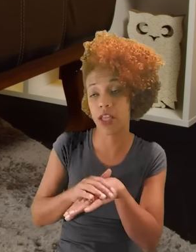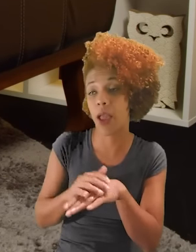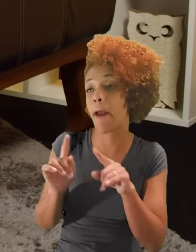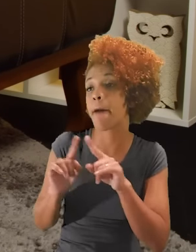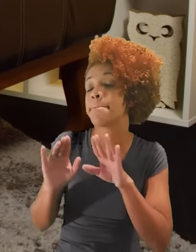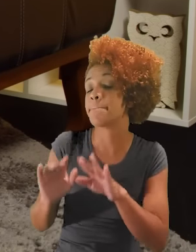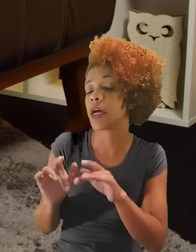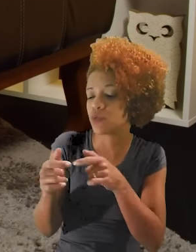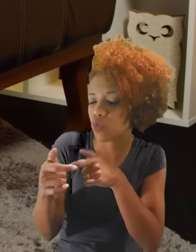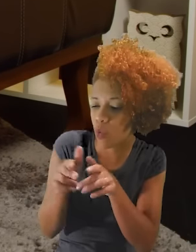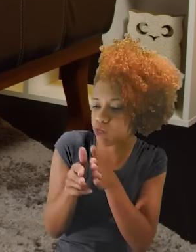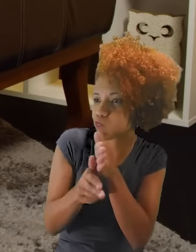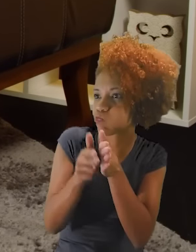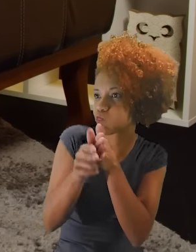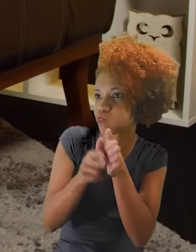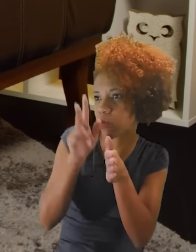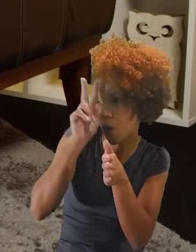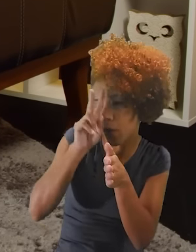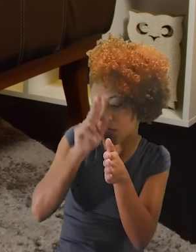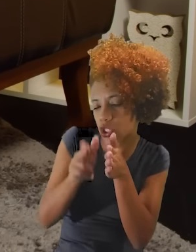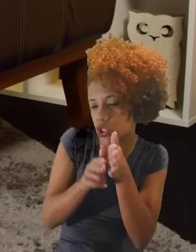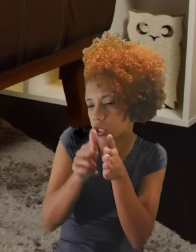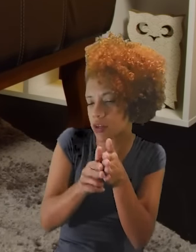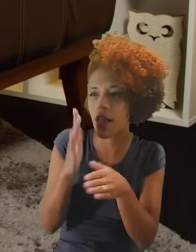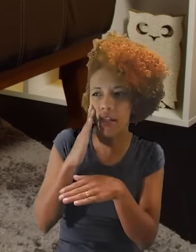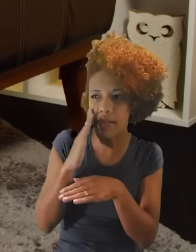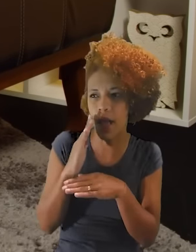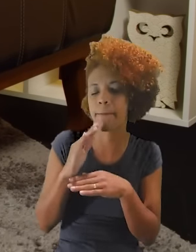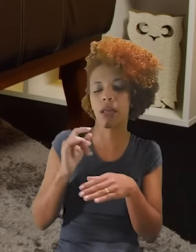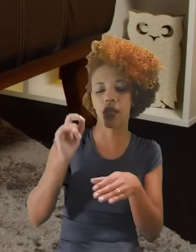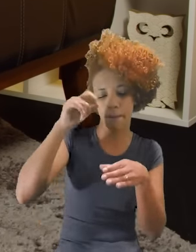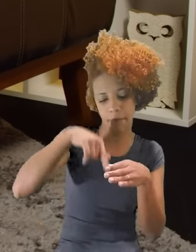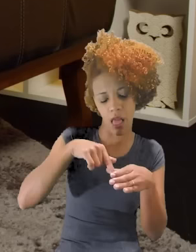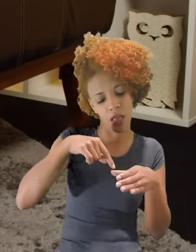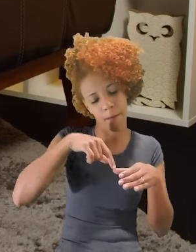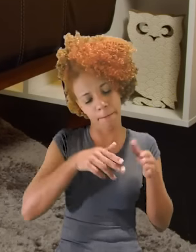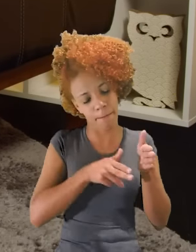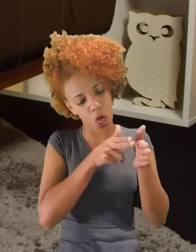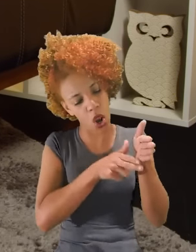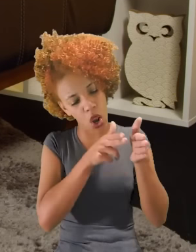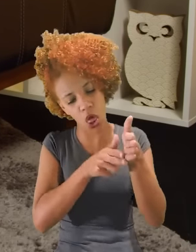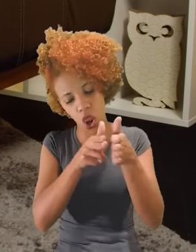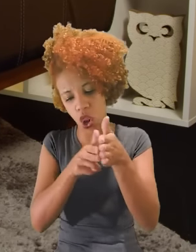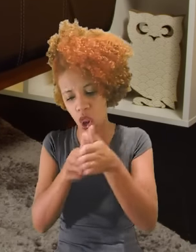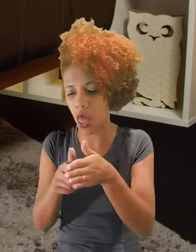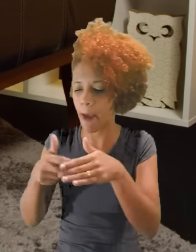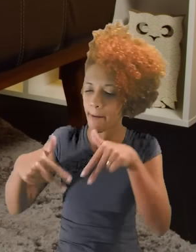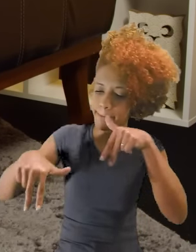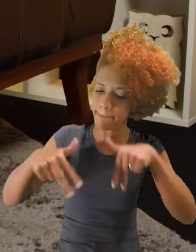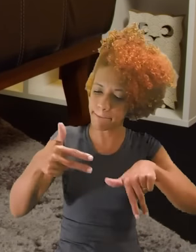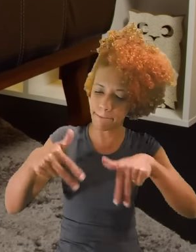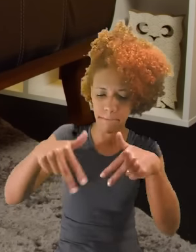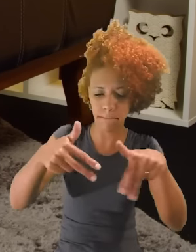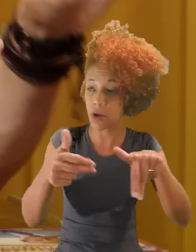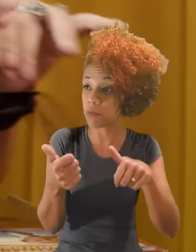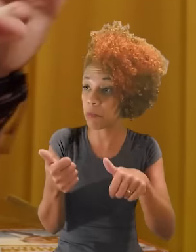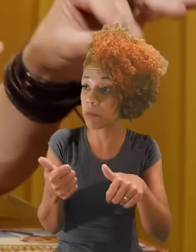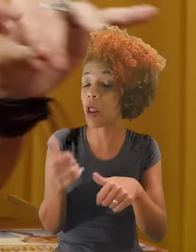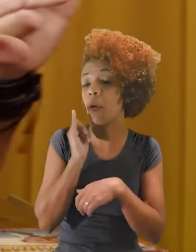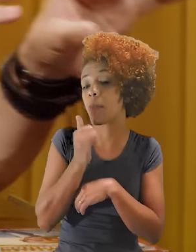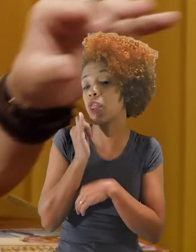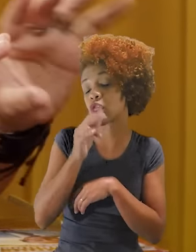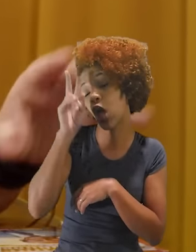A ideia dele era fazer um trem com essas historinhas. Então, você sabe máquina de jukebox? Você coloca a moeda, toca a música, você quer um jukebox com bonecos que se mexiam também. Então, beleza,